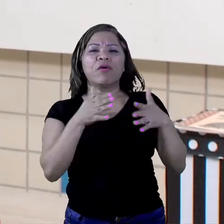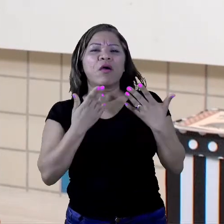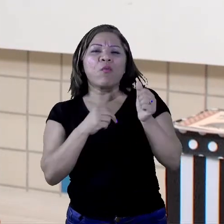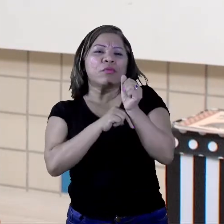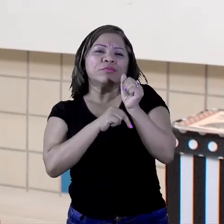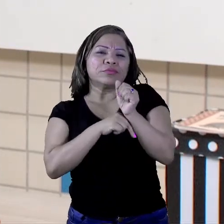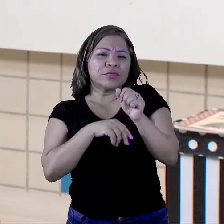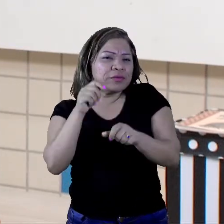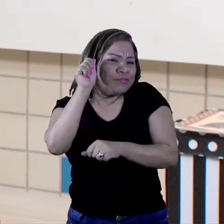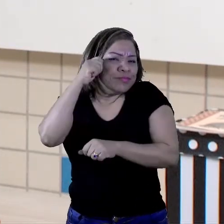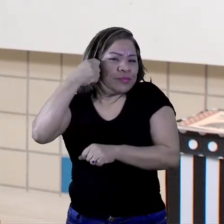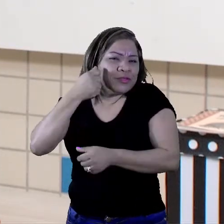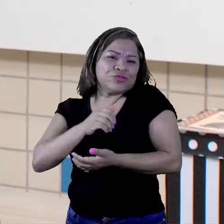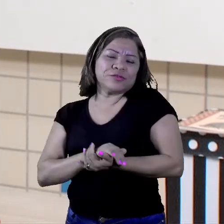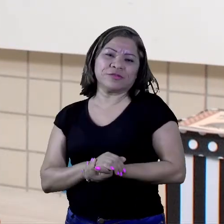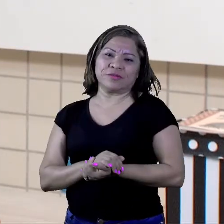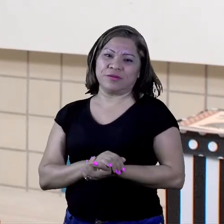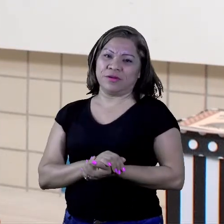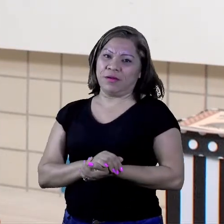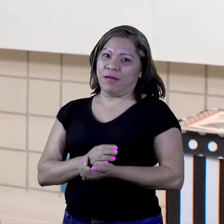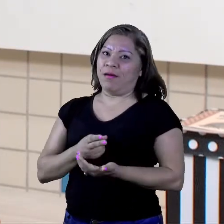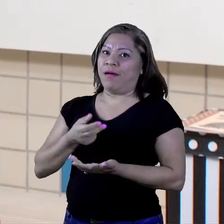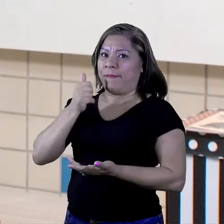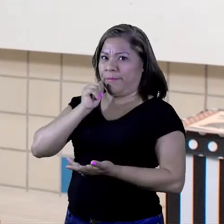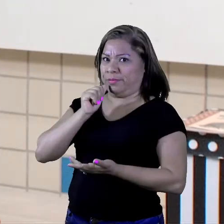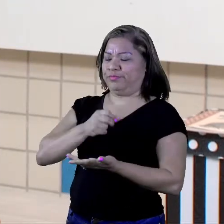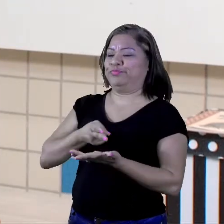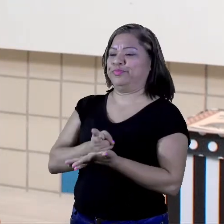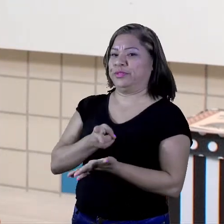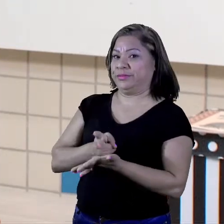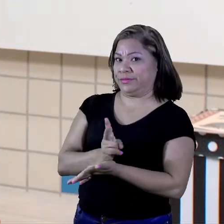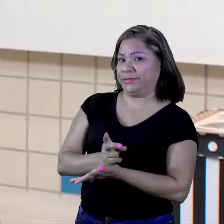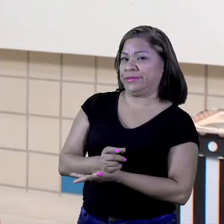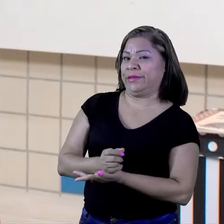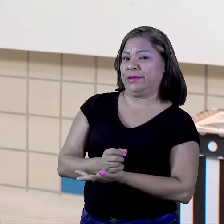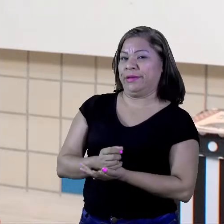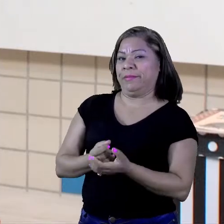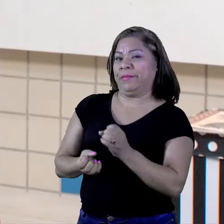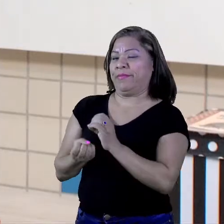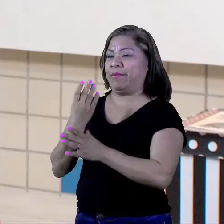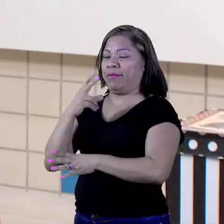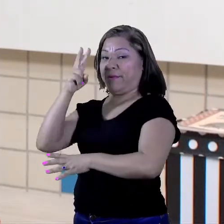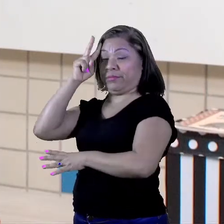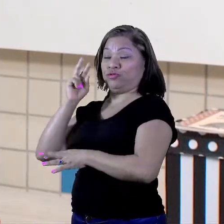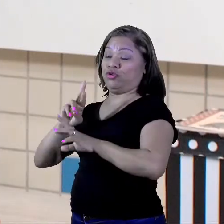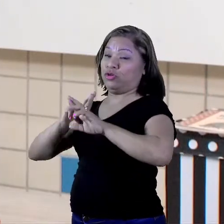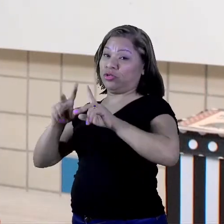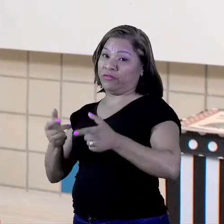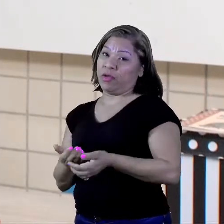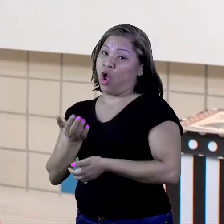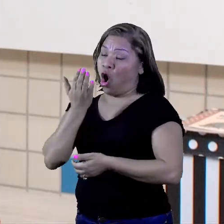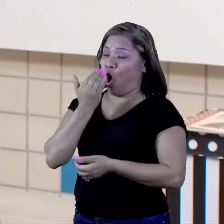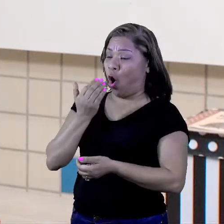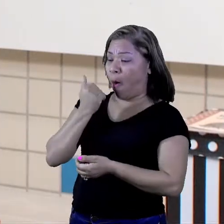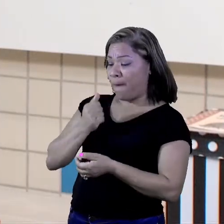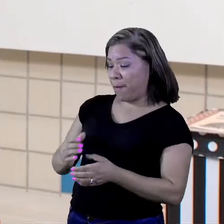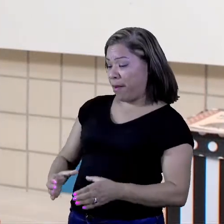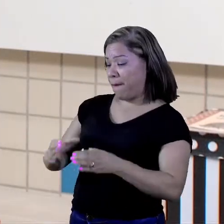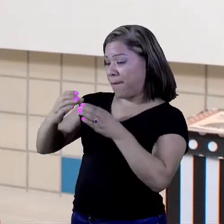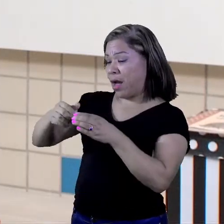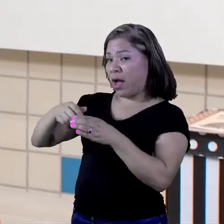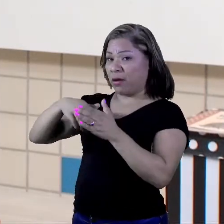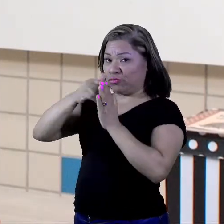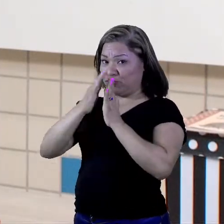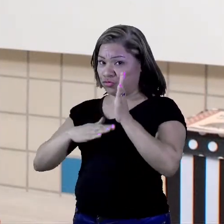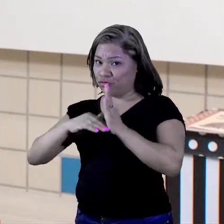lá. Ela sempre inventava uma história diferente. Tomar café, comer jabuticaba, lata de tinta, e aí se